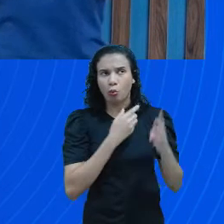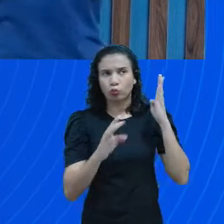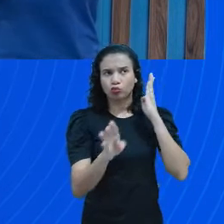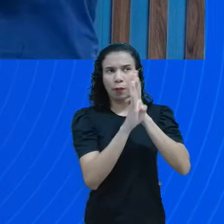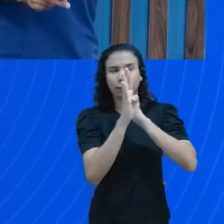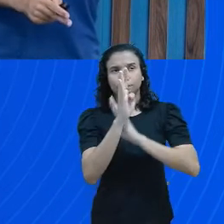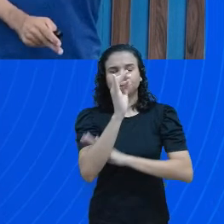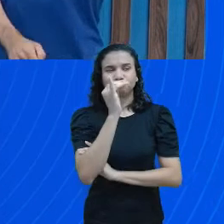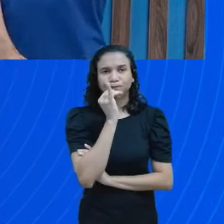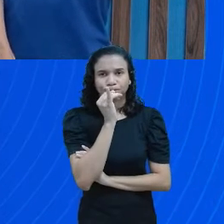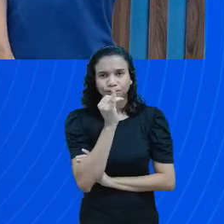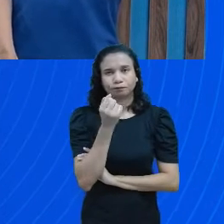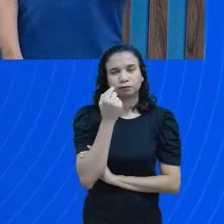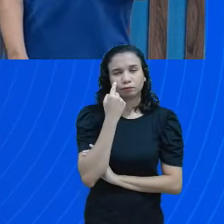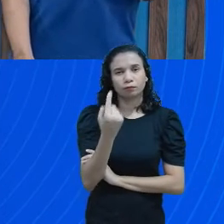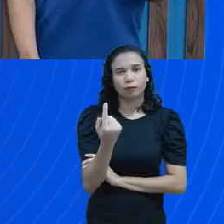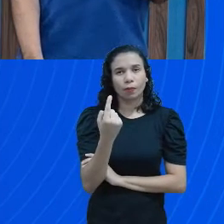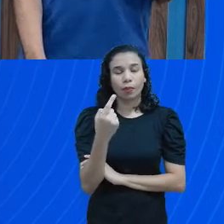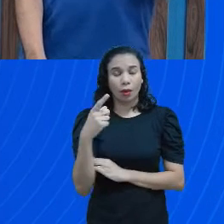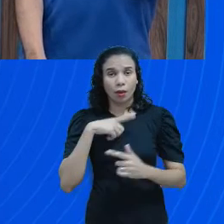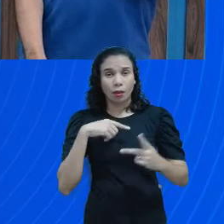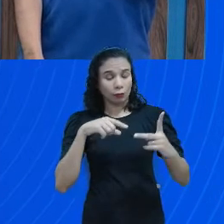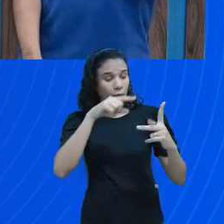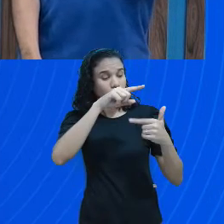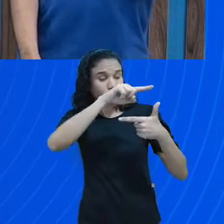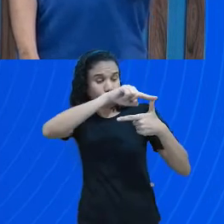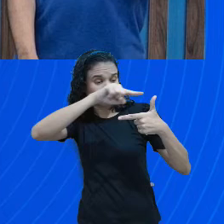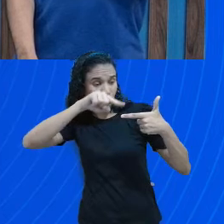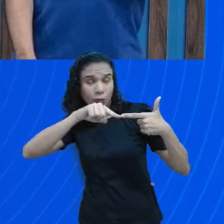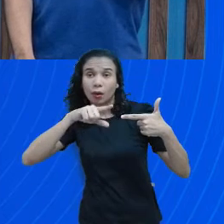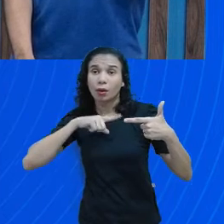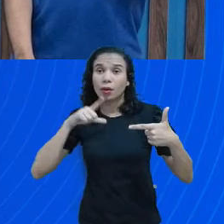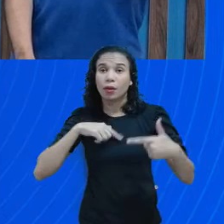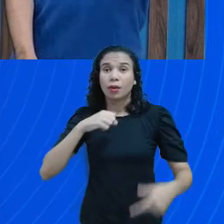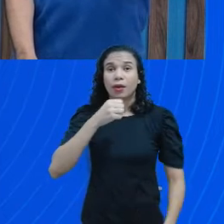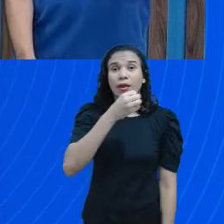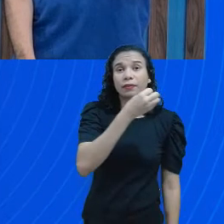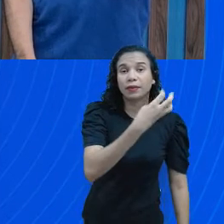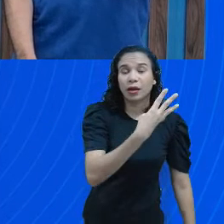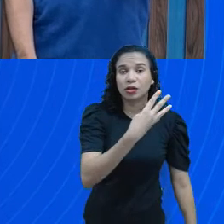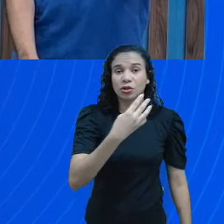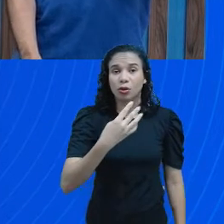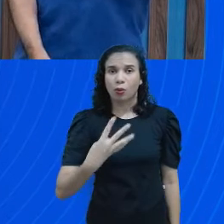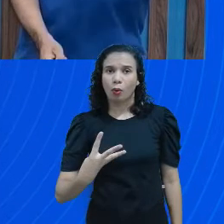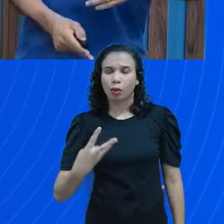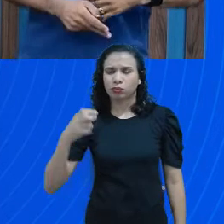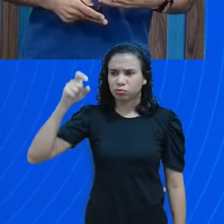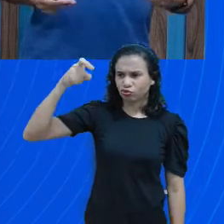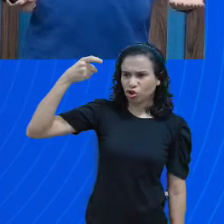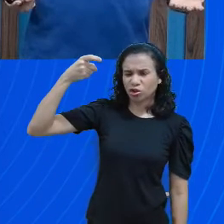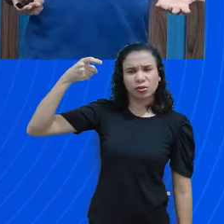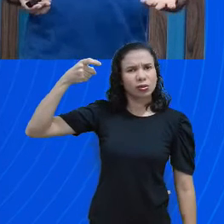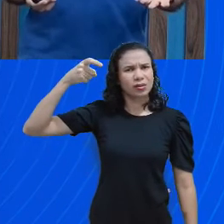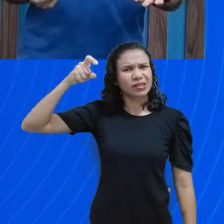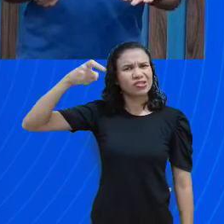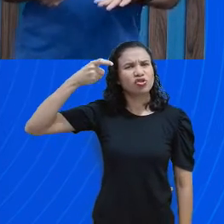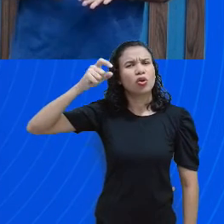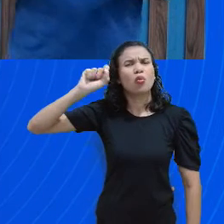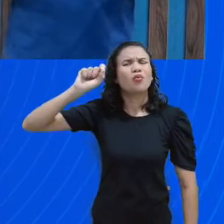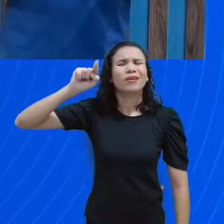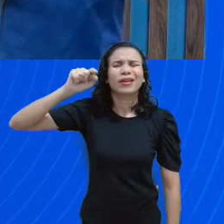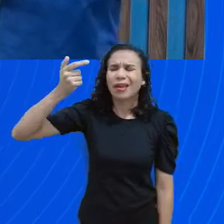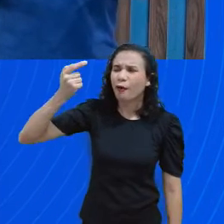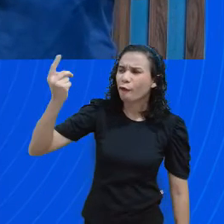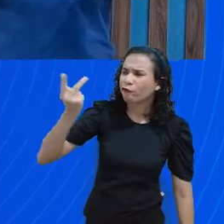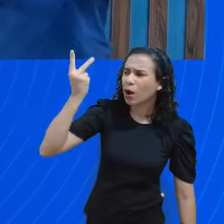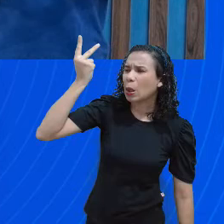exemplo, tem um triângulo retângulo que tem 3, 4 e tem x. Aí eu pergunto, quem é x? Como é o